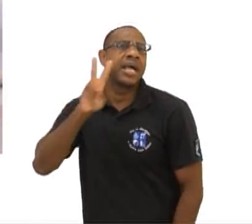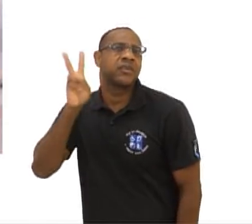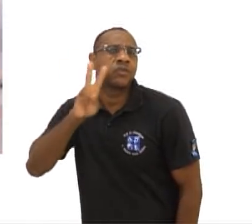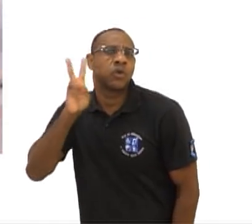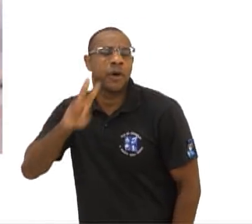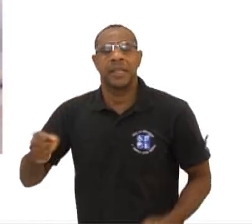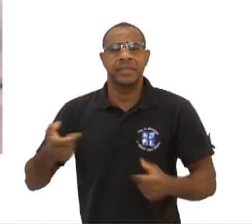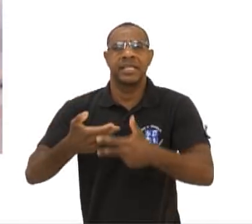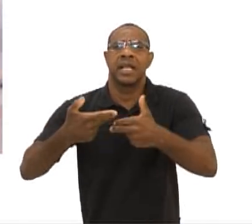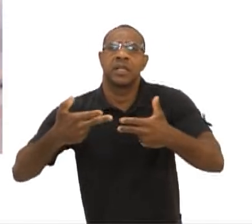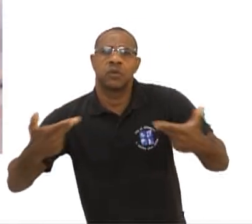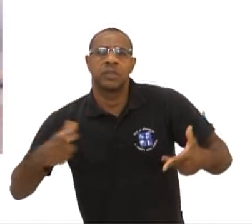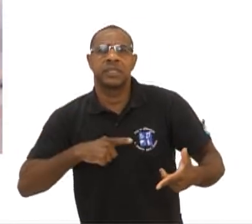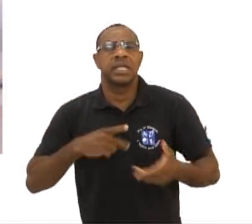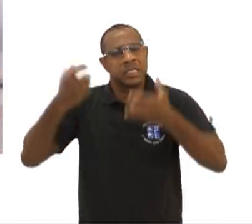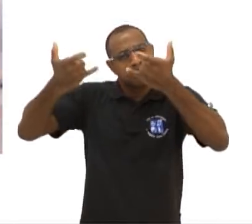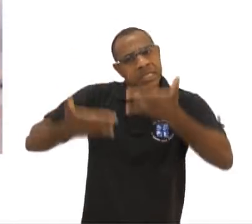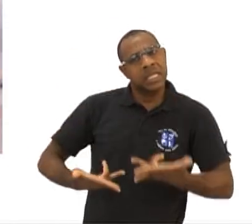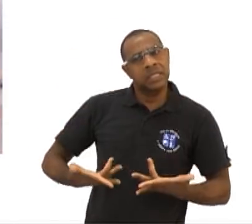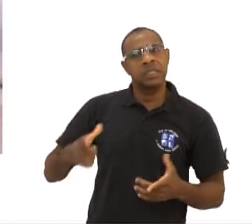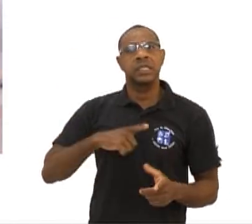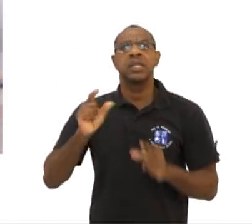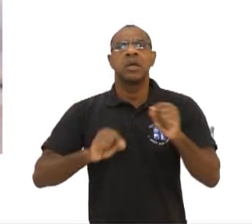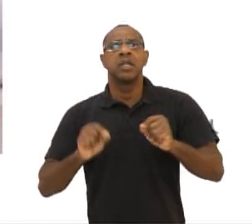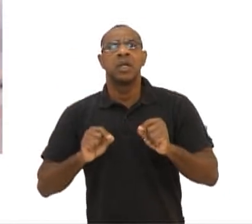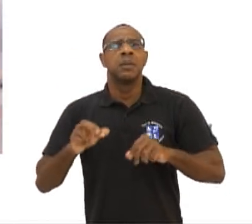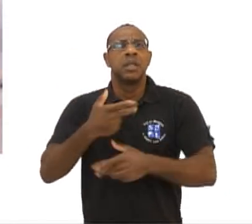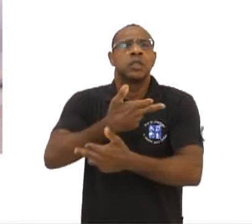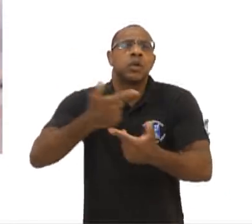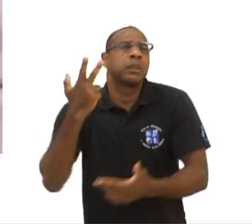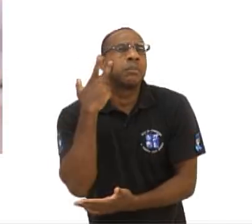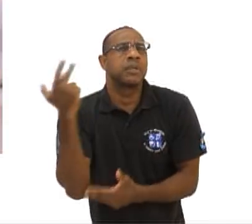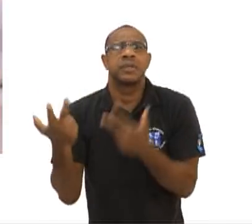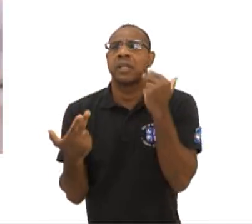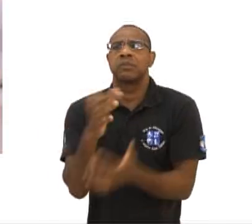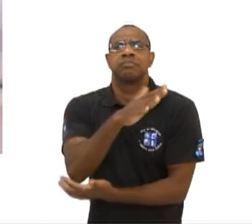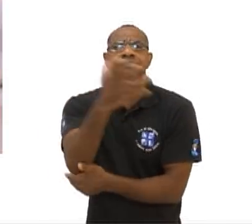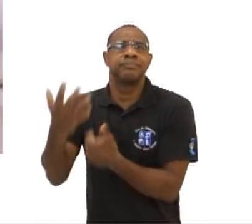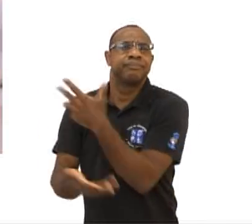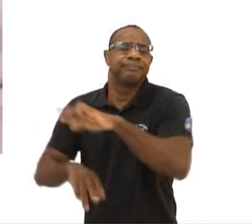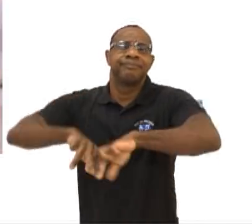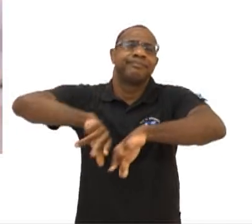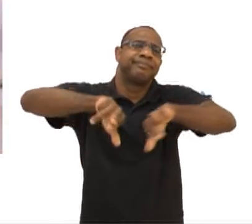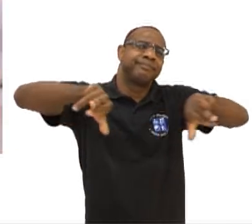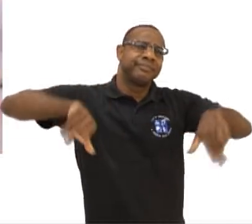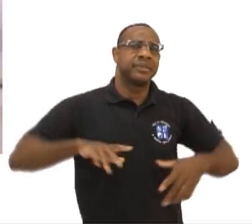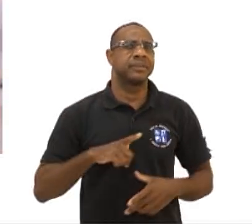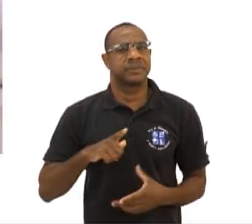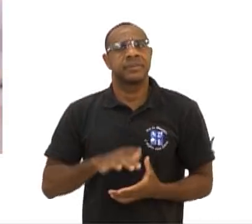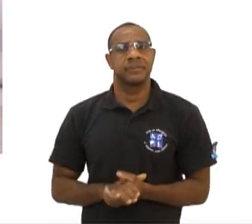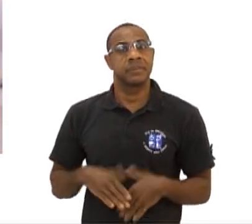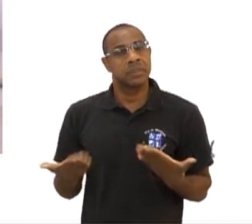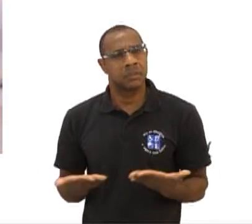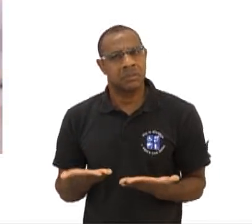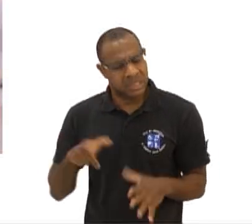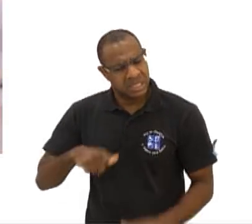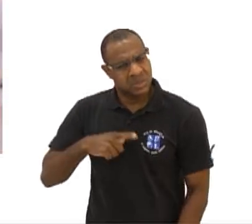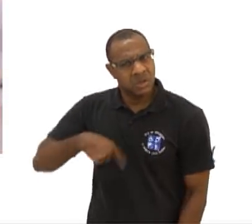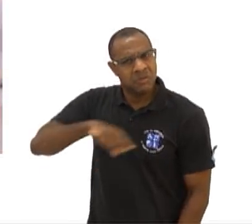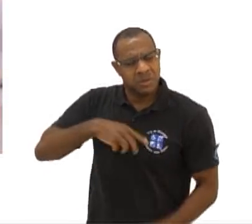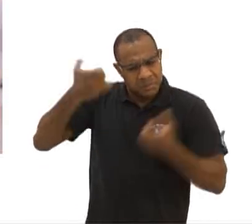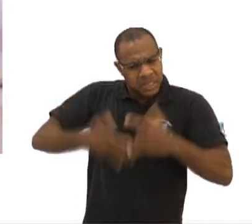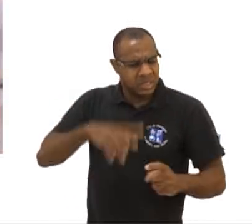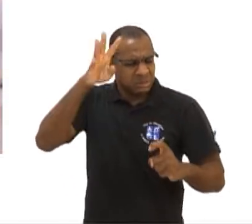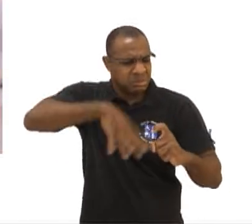das coisas por meio de explicações sobrenaturais, por meio de deuses. Então, quer dizer que quando nós falamos